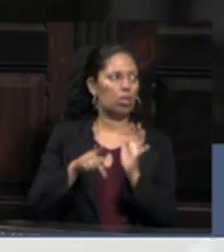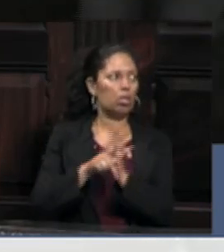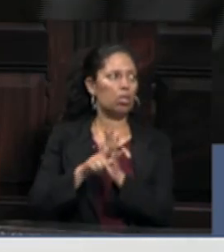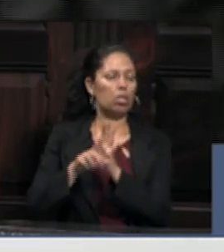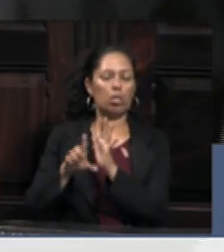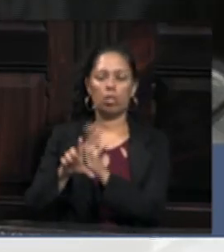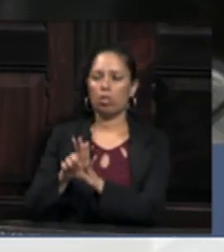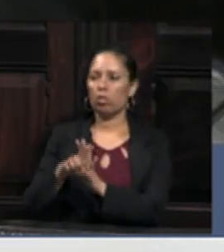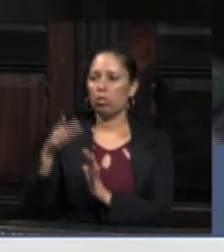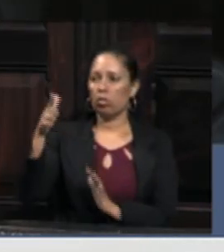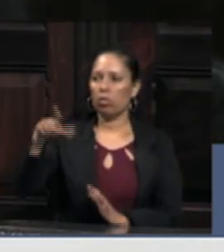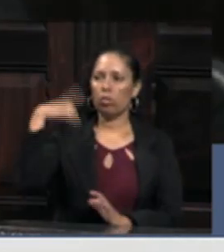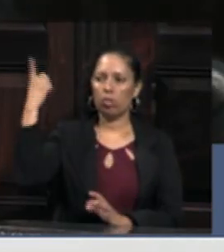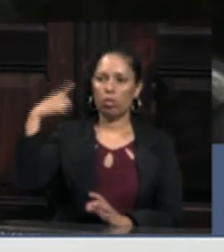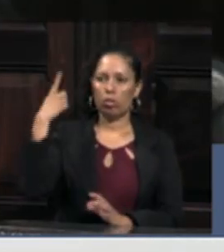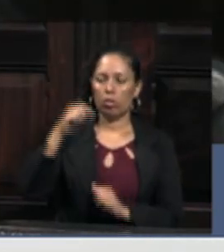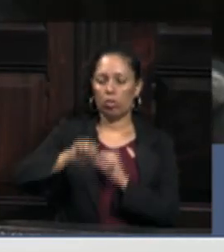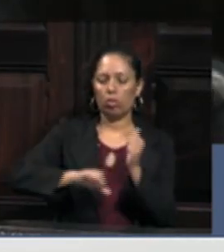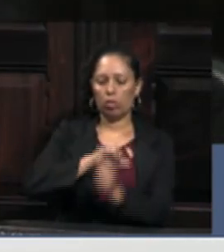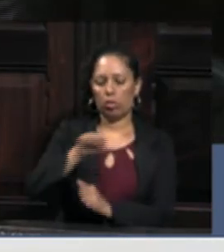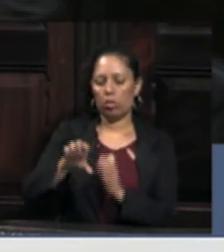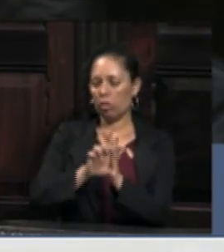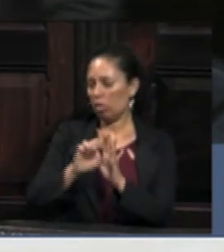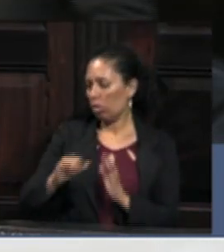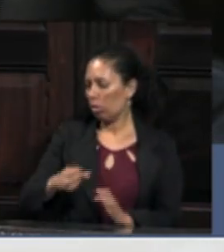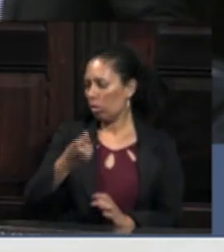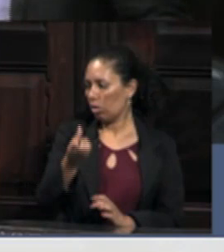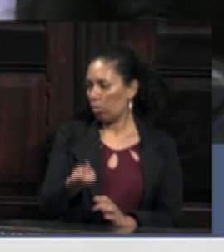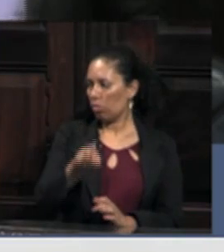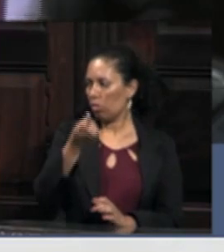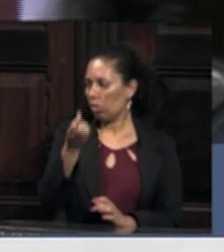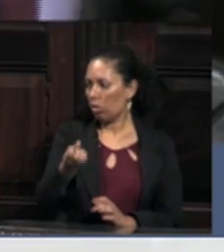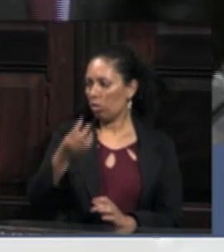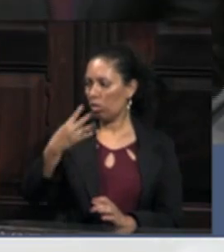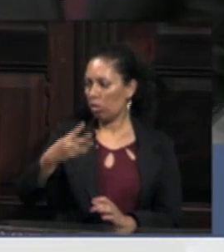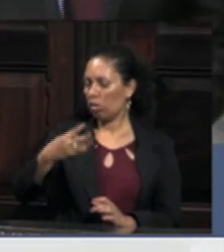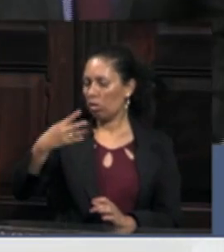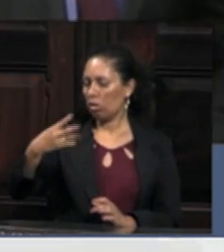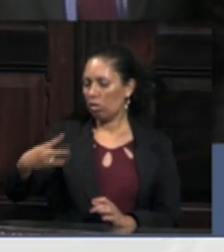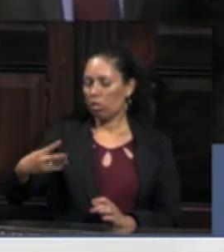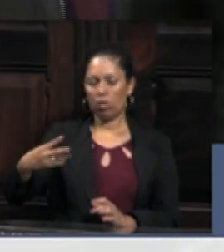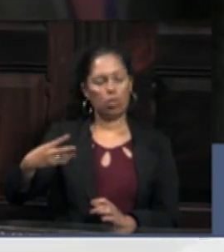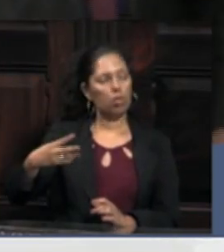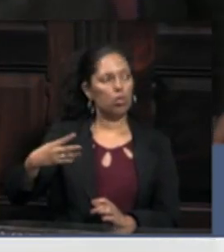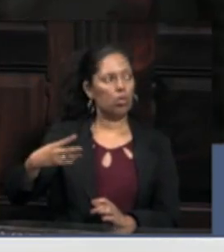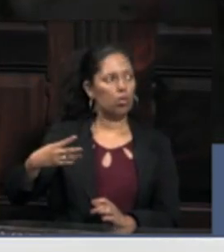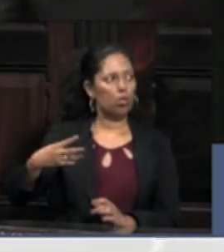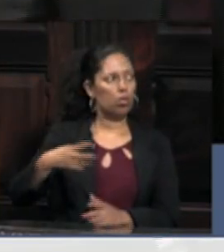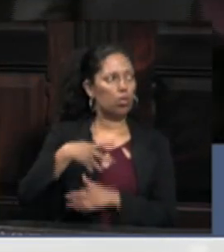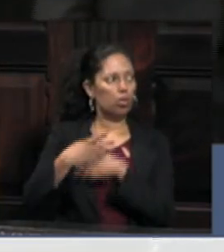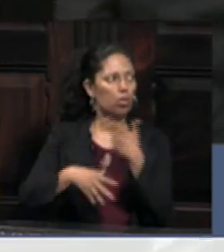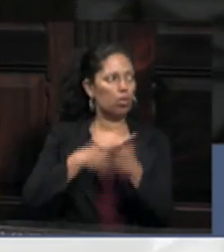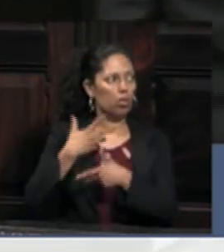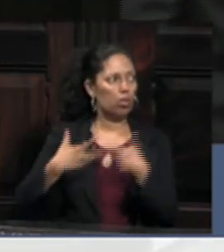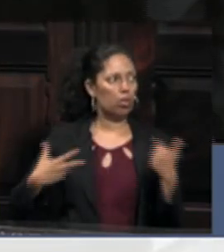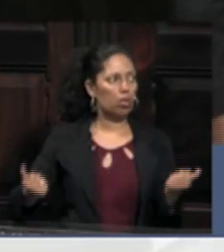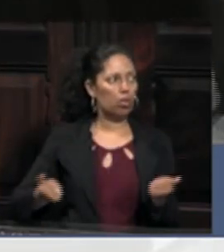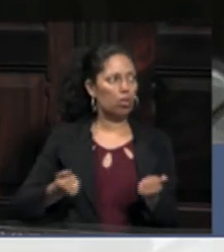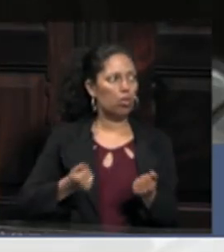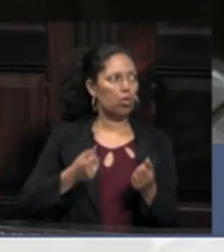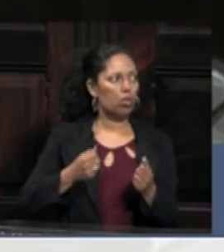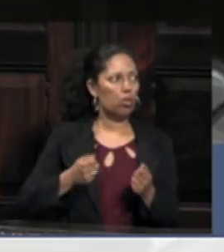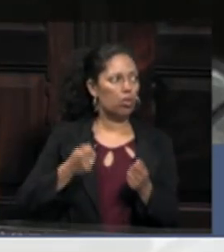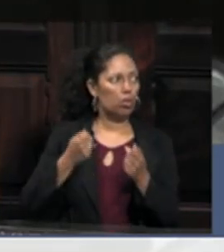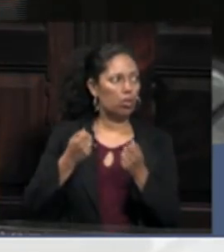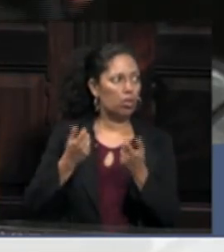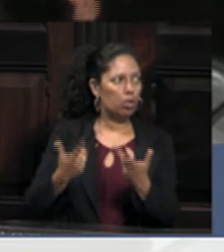deputado Átila Nunes, que altera a lei 6.144, de 4 de janeiro de 2012, para acrescentar informações ao consumidor em brinquedos